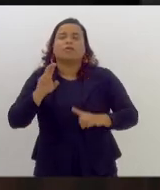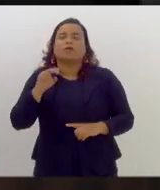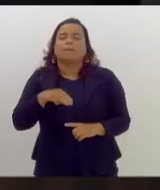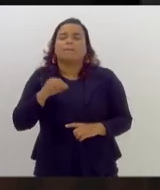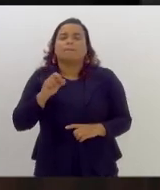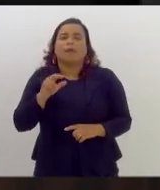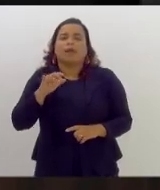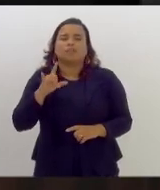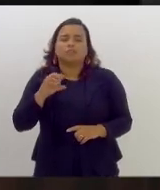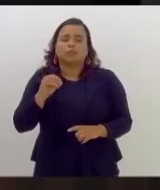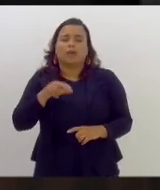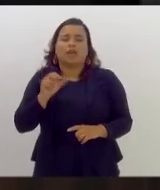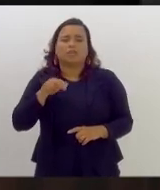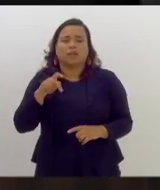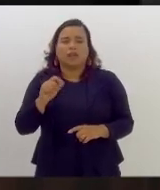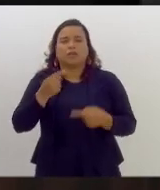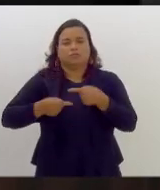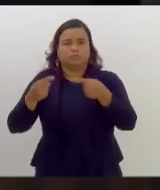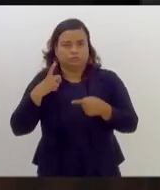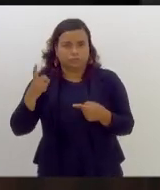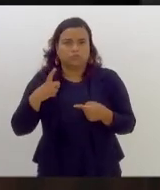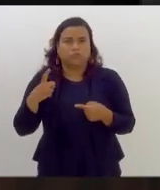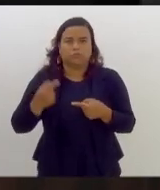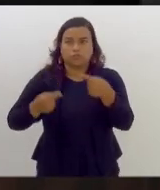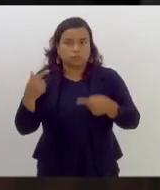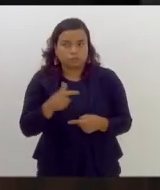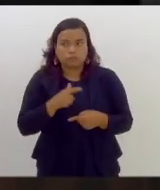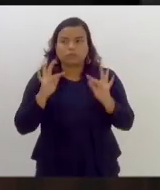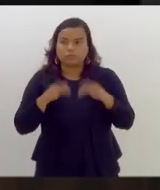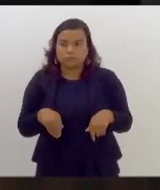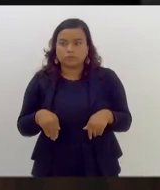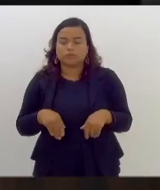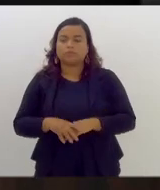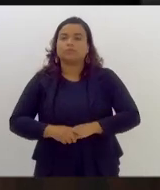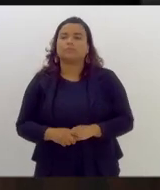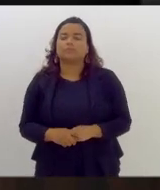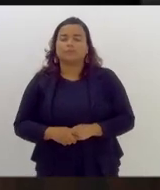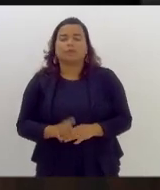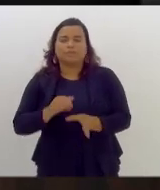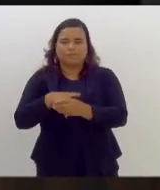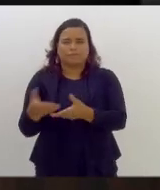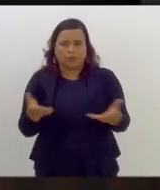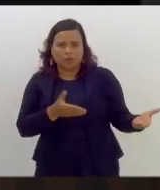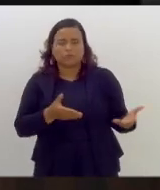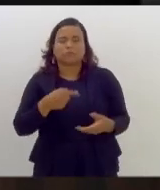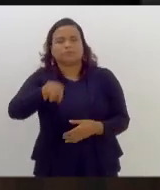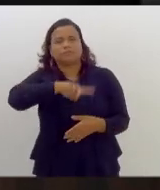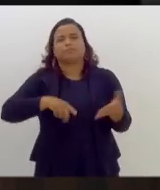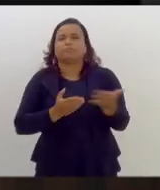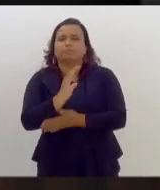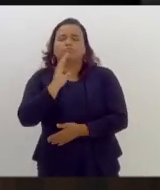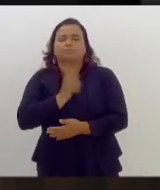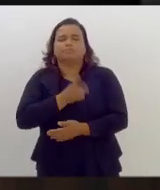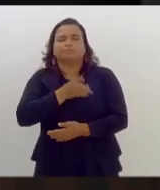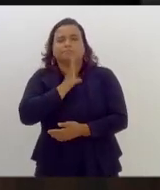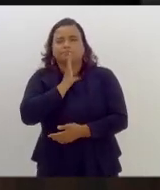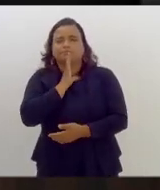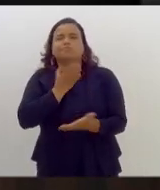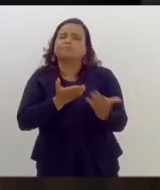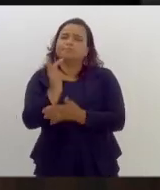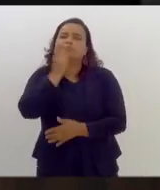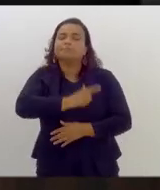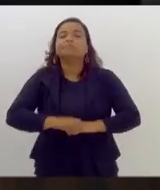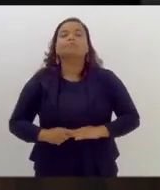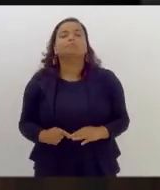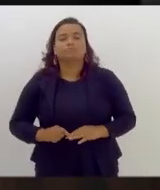Em discussão, não havendo que queira discutir, encerrada a discussão, em votação, os senhores que aprovam permaneçam como estão